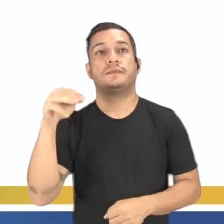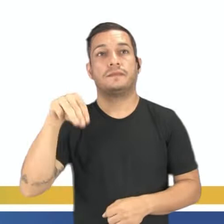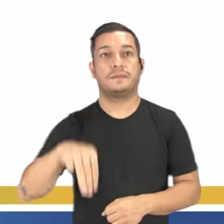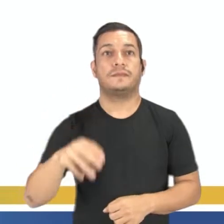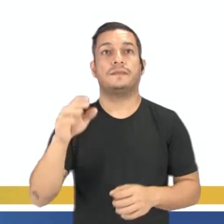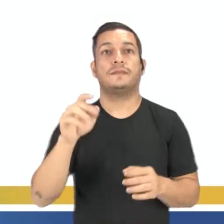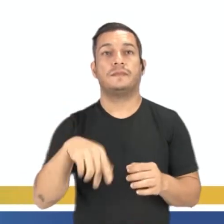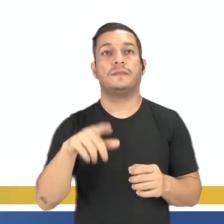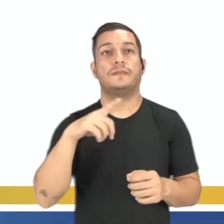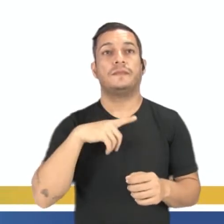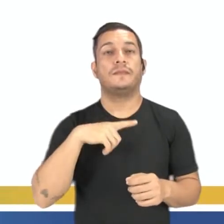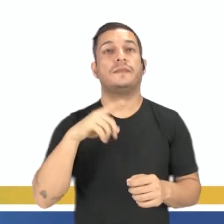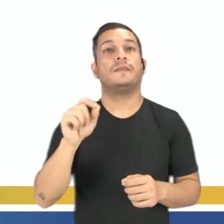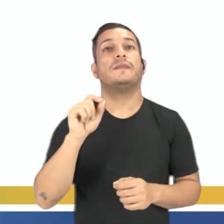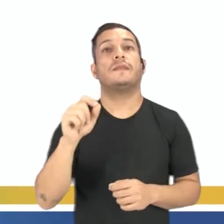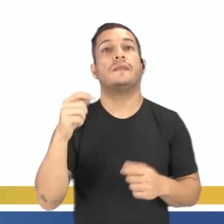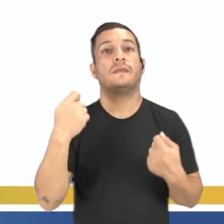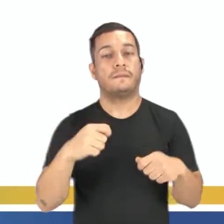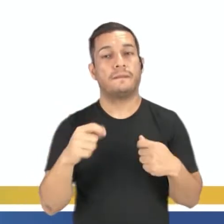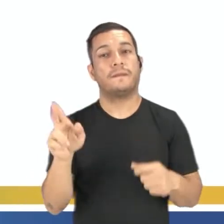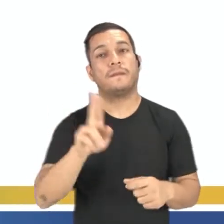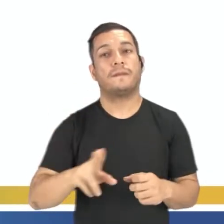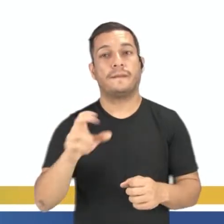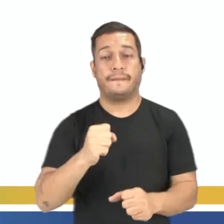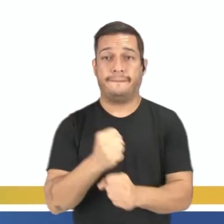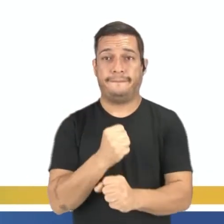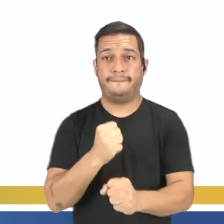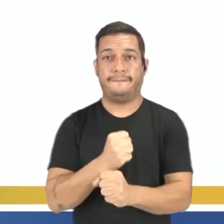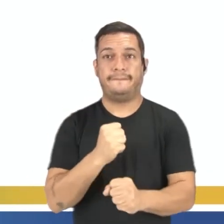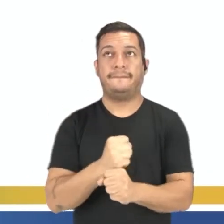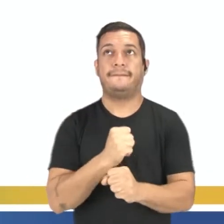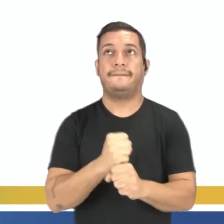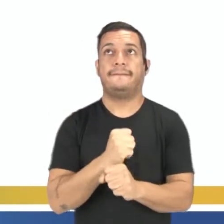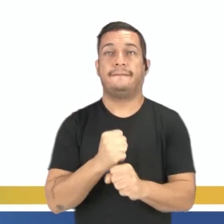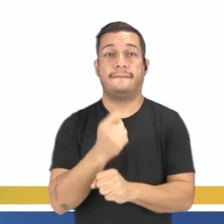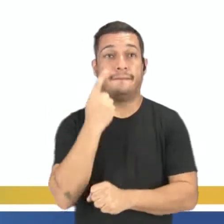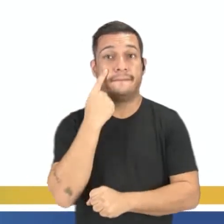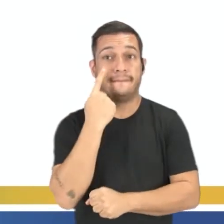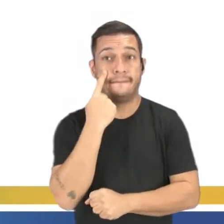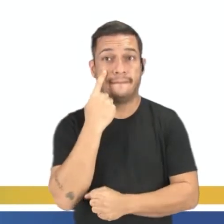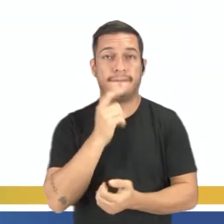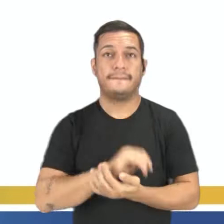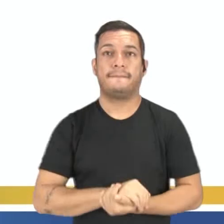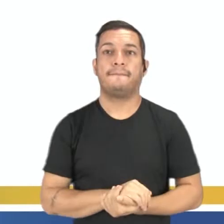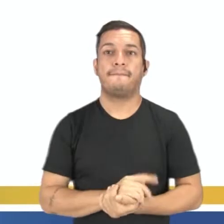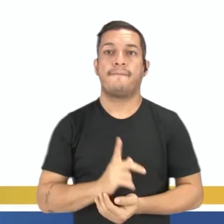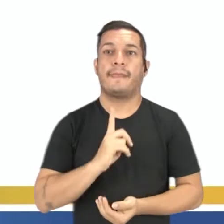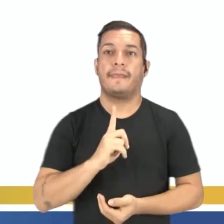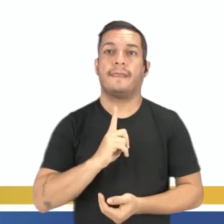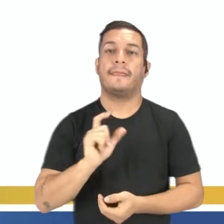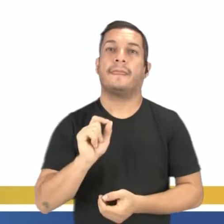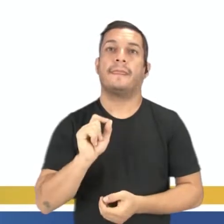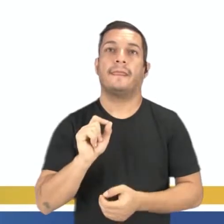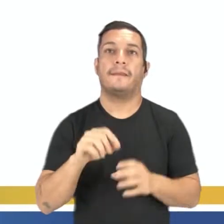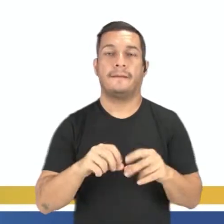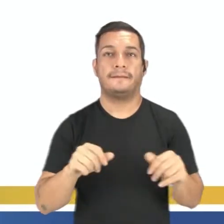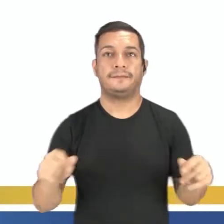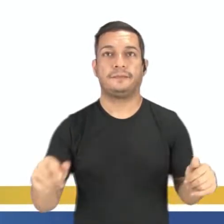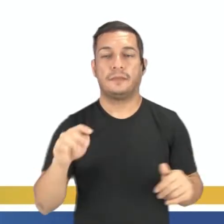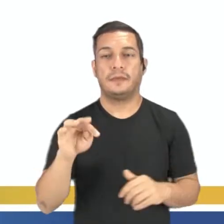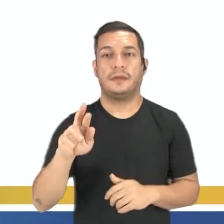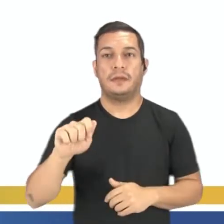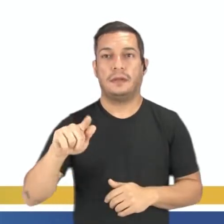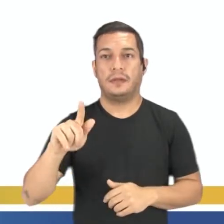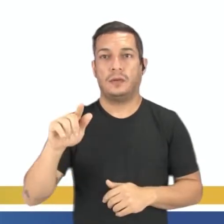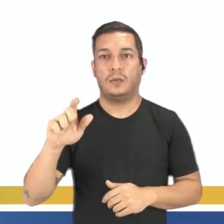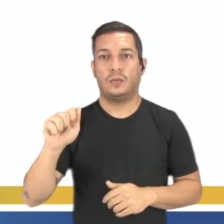quantos metros quadrados de concreto serão gastos nessa obra. Veja, nós temos aqui um terreno